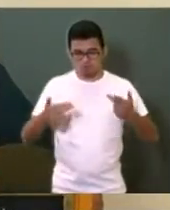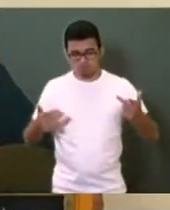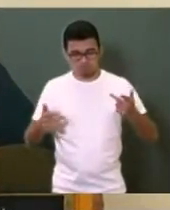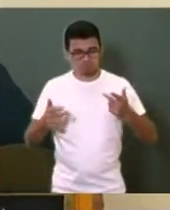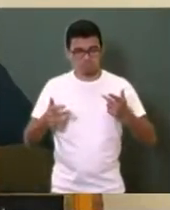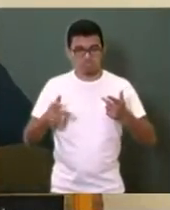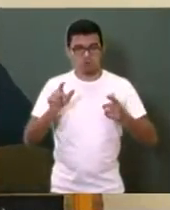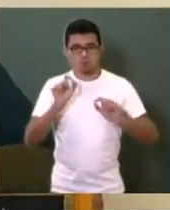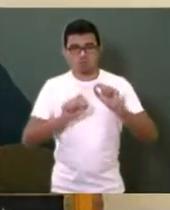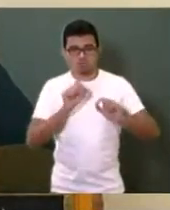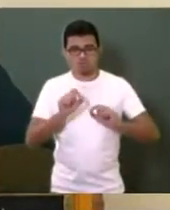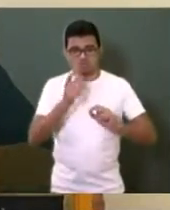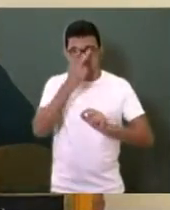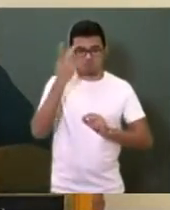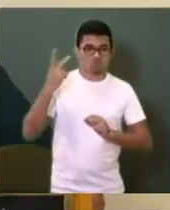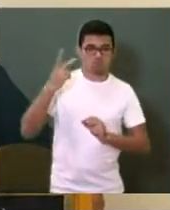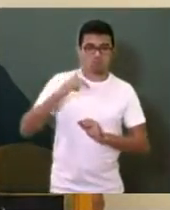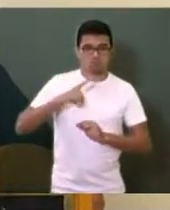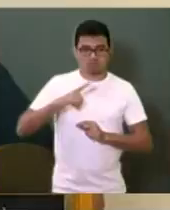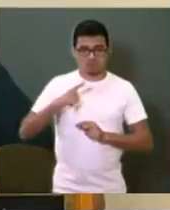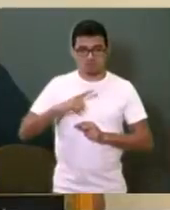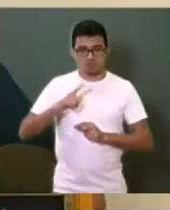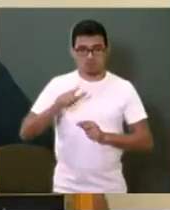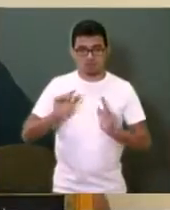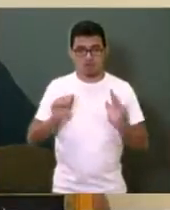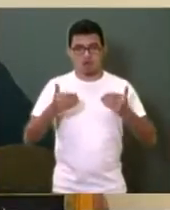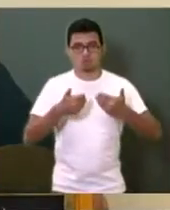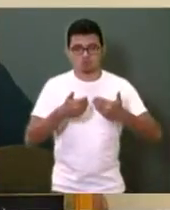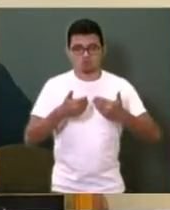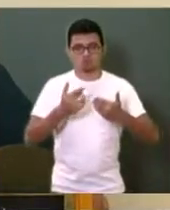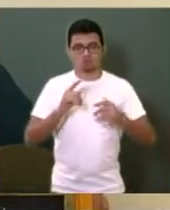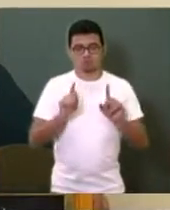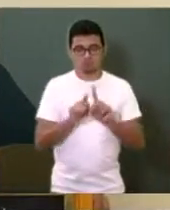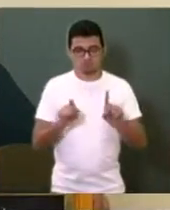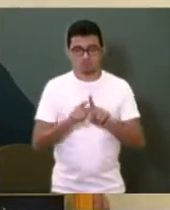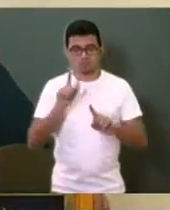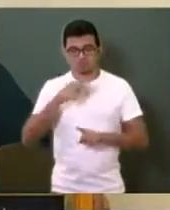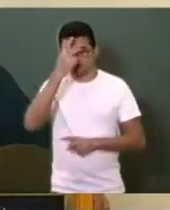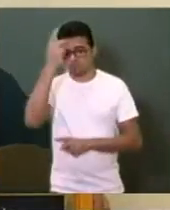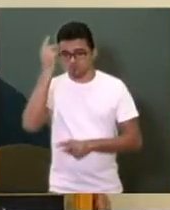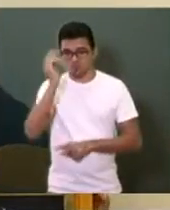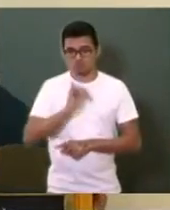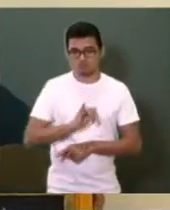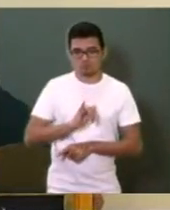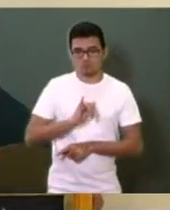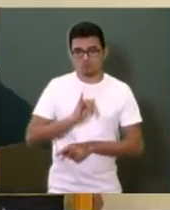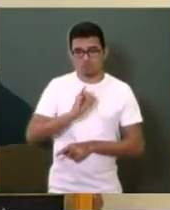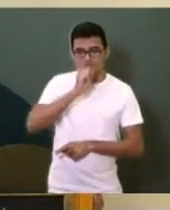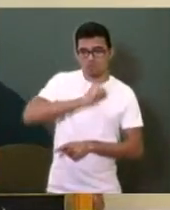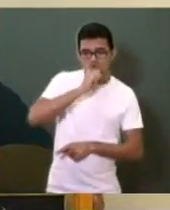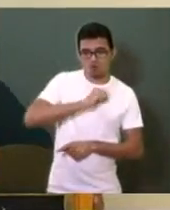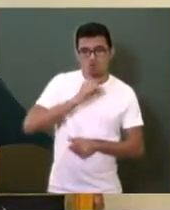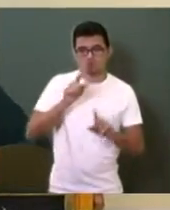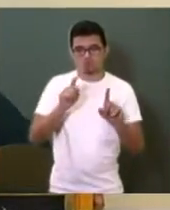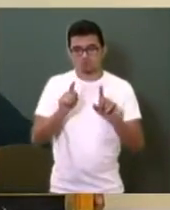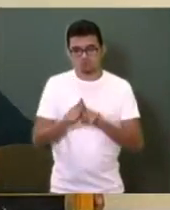então nós temos que respeitar os idosos os hospitais as crianças nova